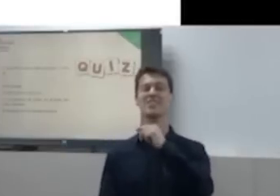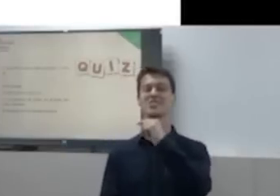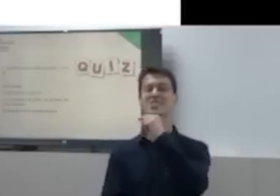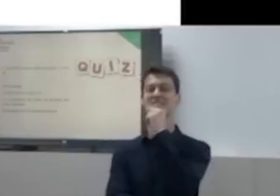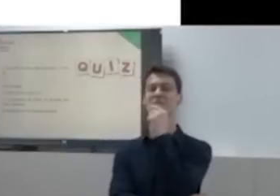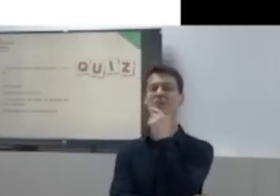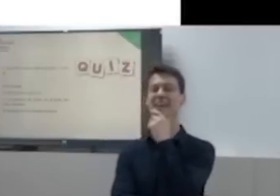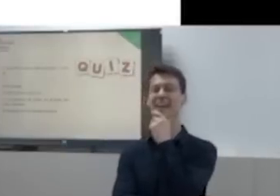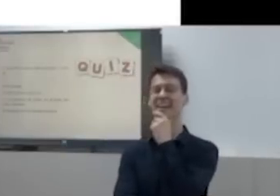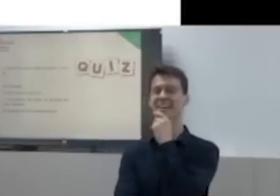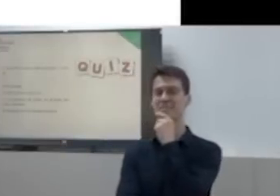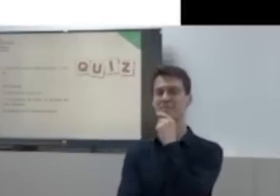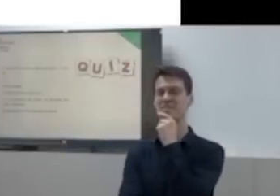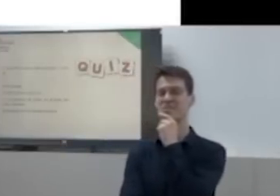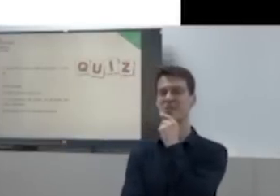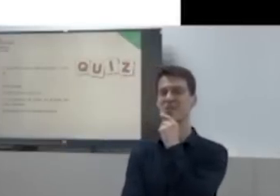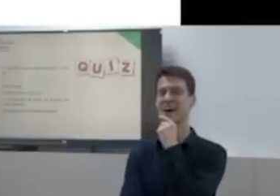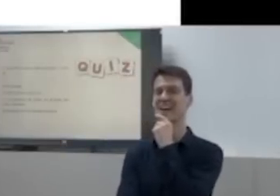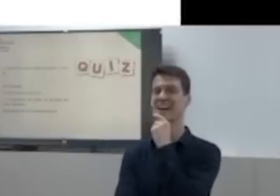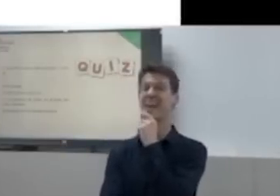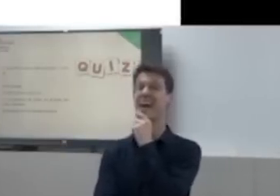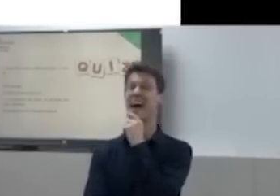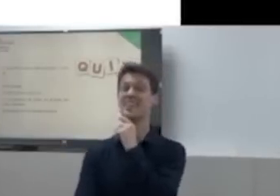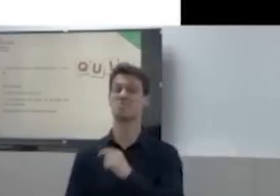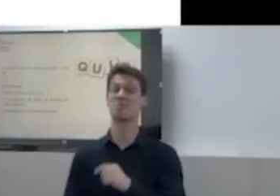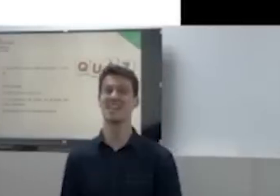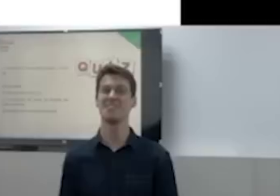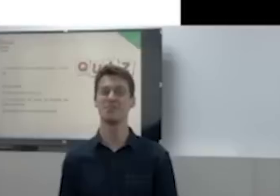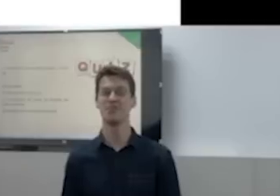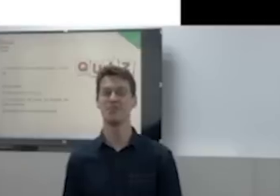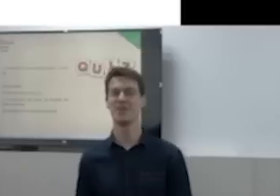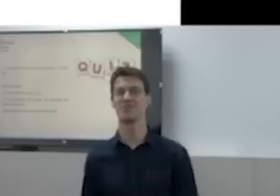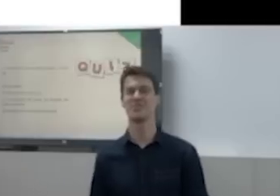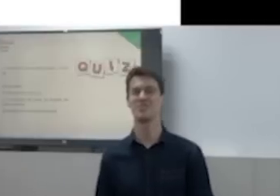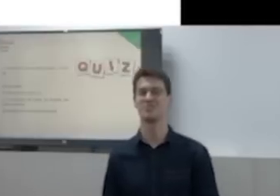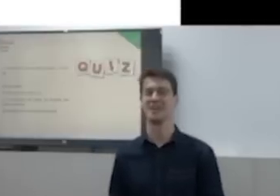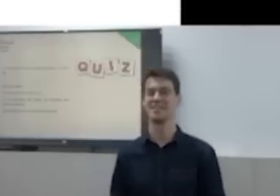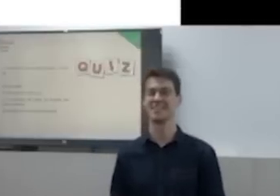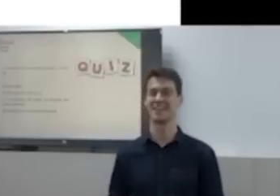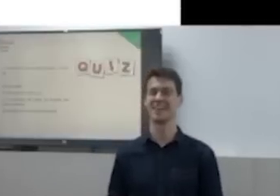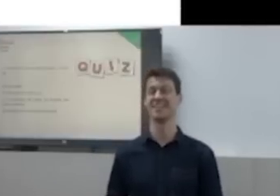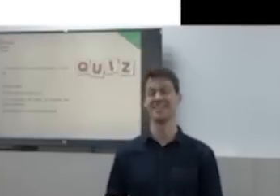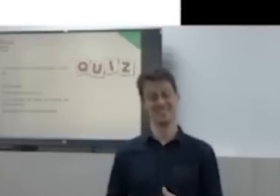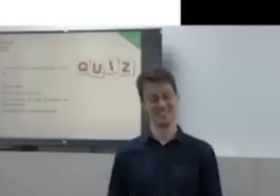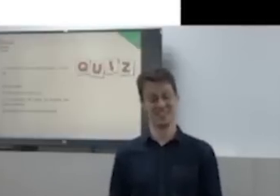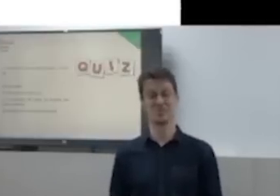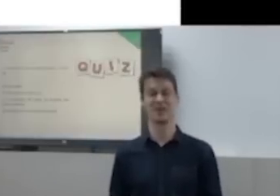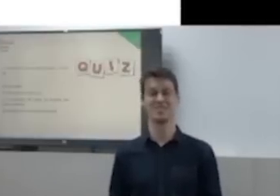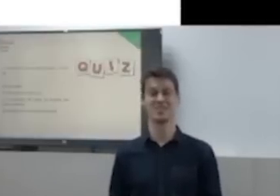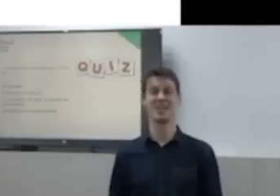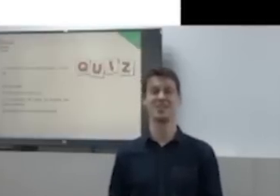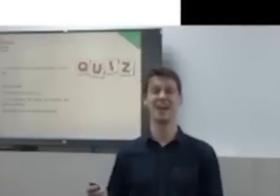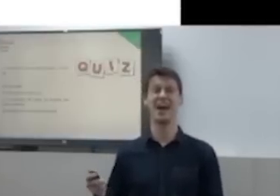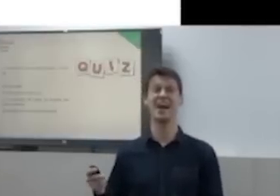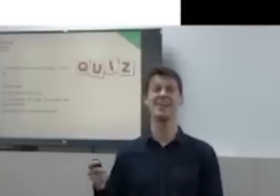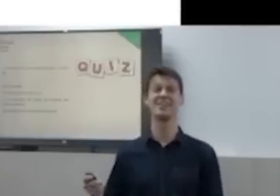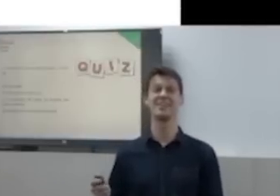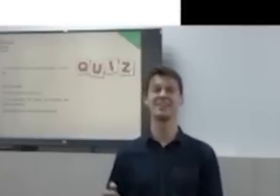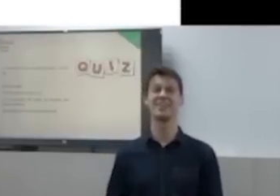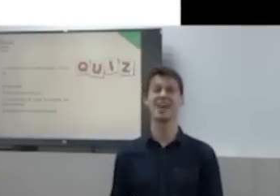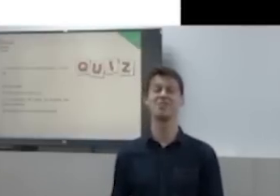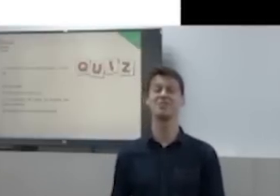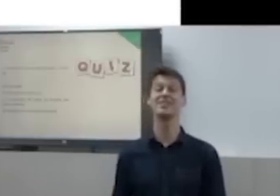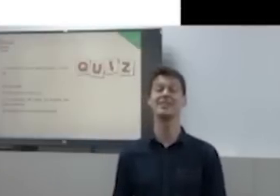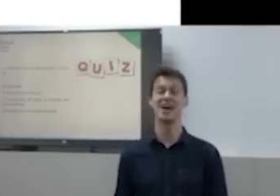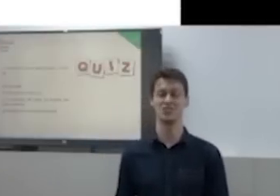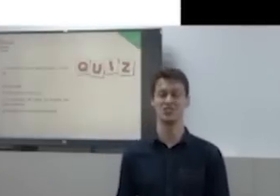falei, eu não conheço essa mulher, essa pessoa. A responsável pelo formato do nosso planeta ser quase esférico é